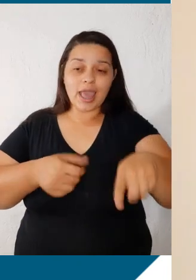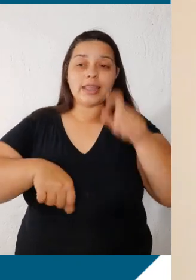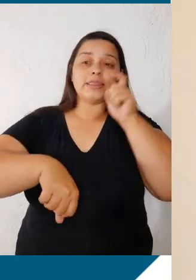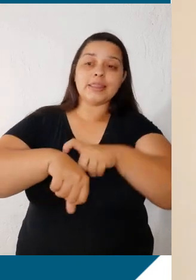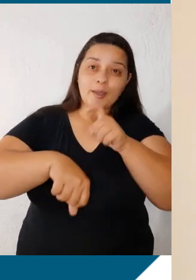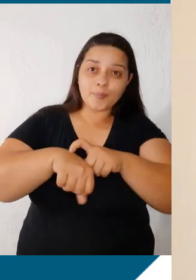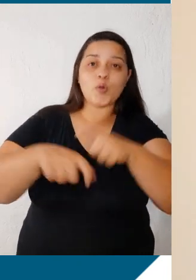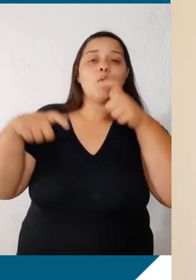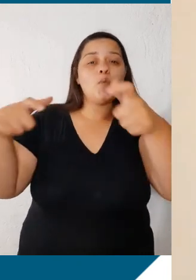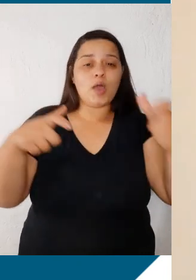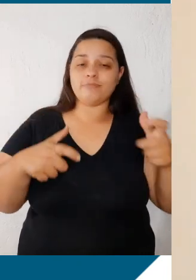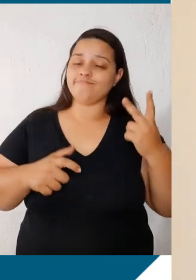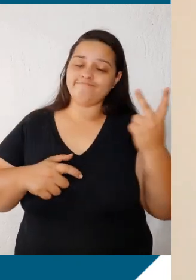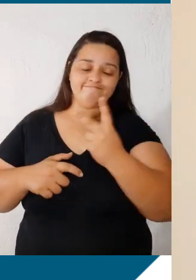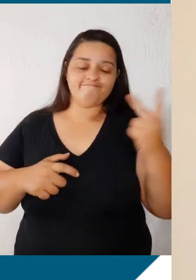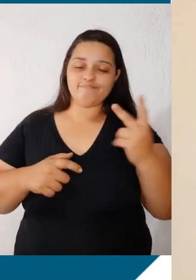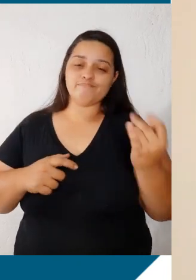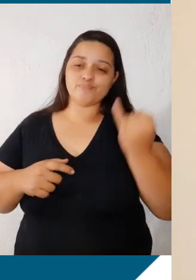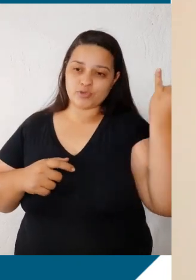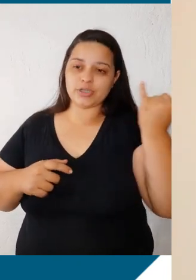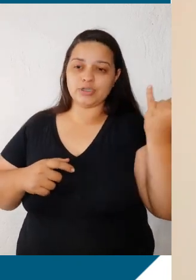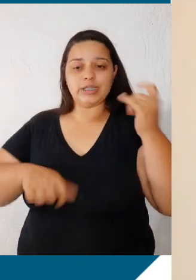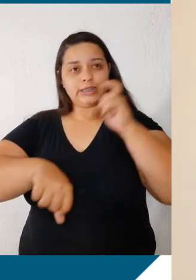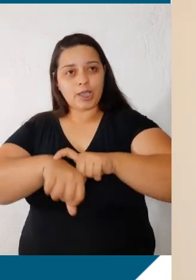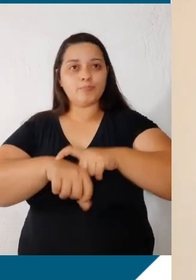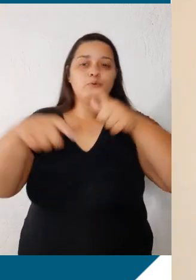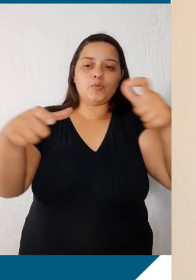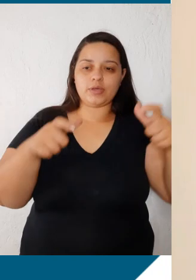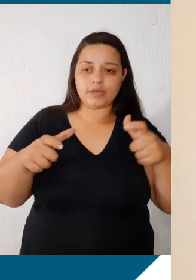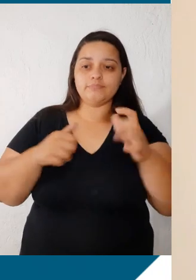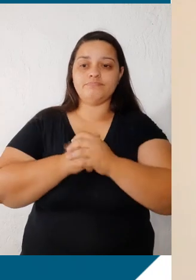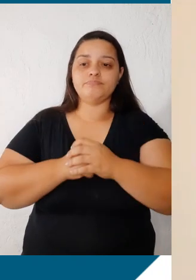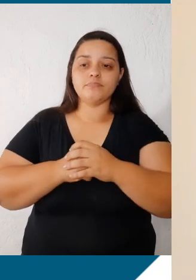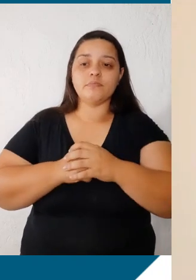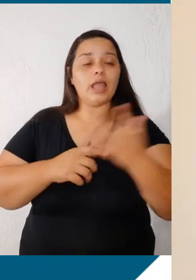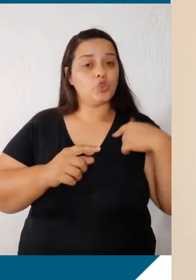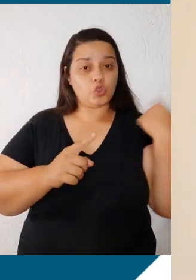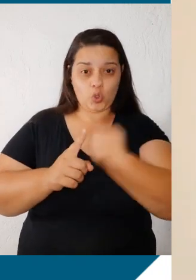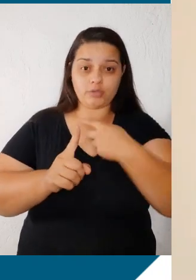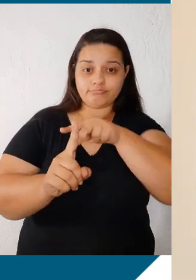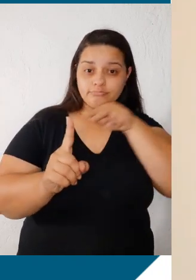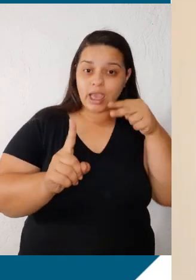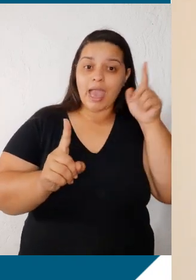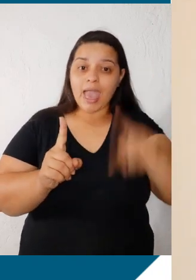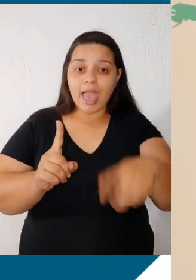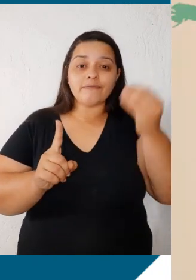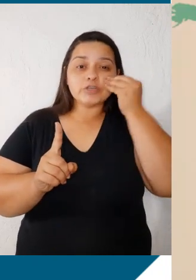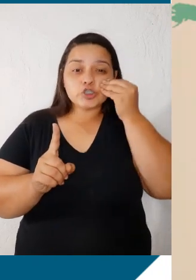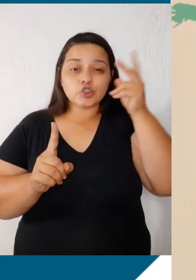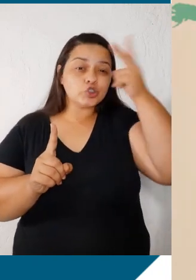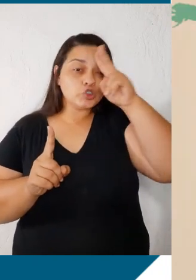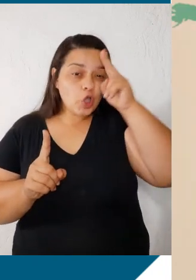tempo, quando, e o espaço, onde. Nossa perspectiva aqui é construir uma história que